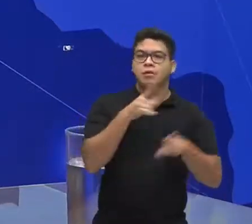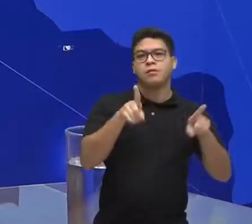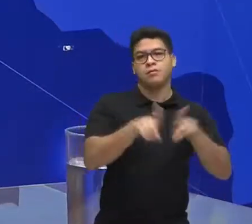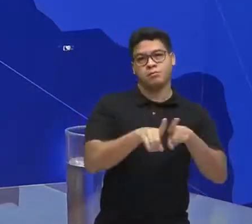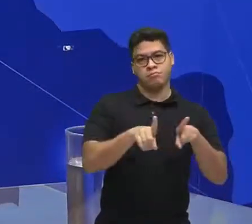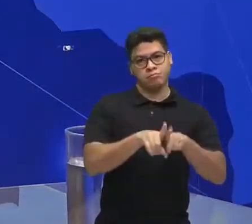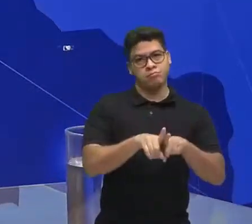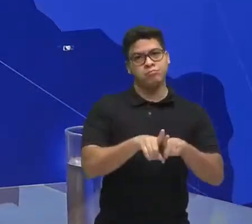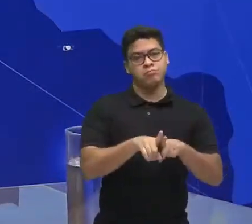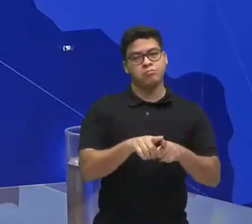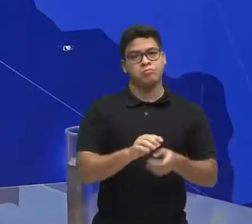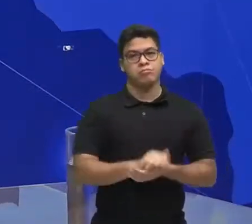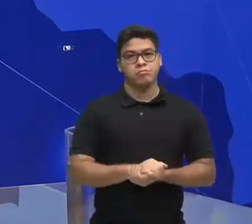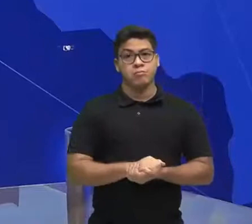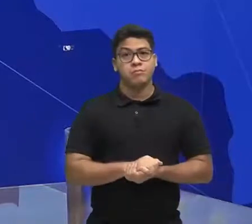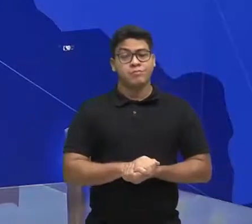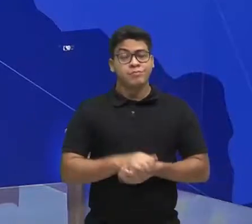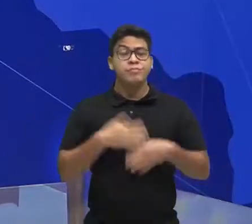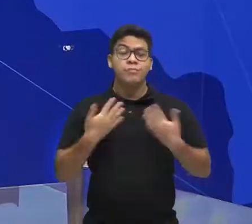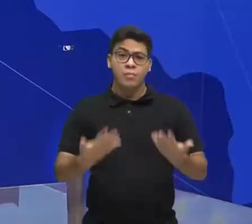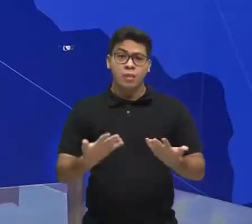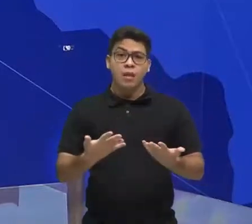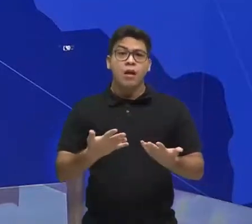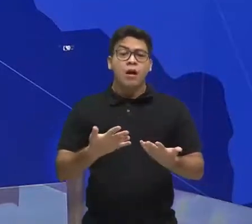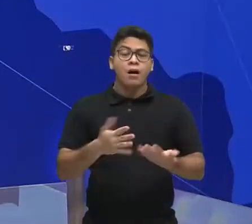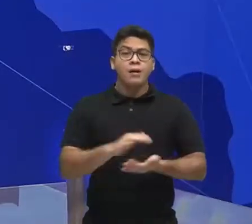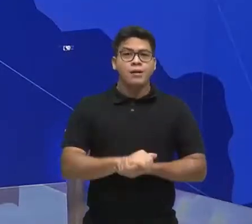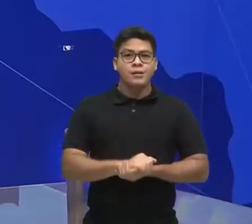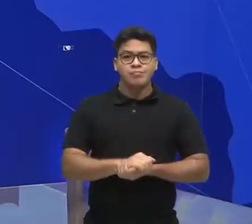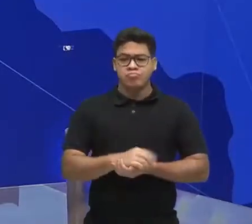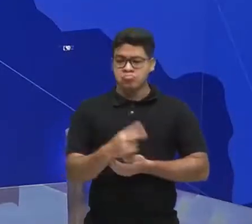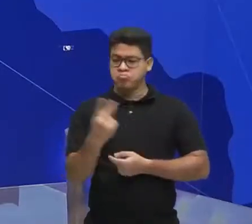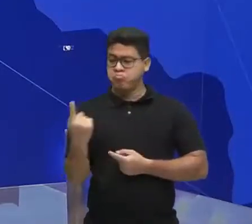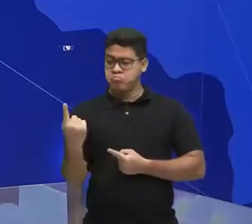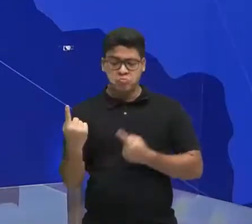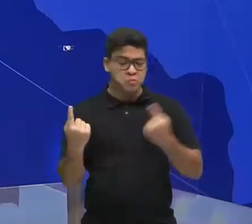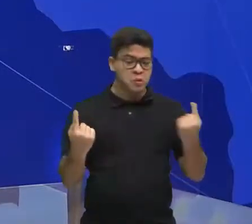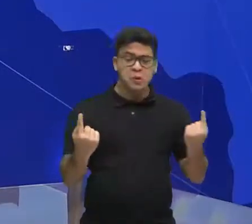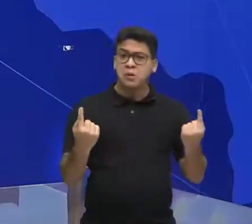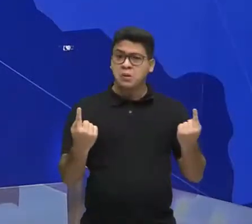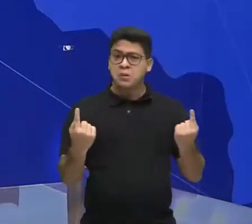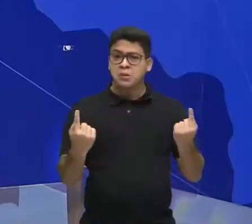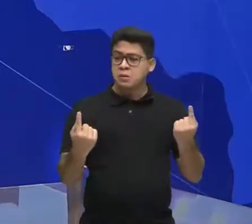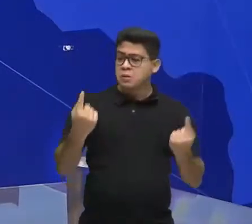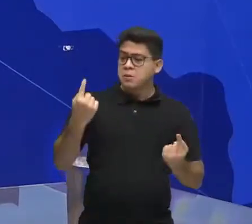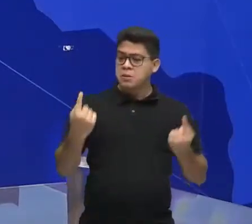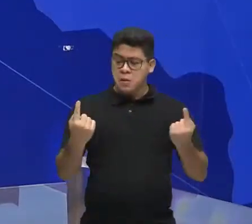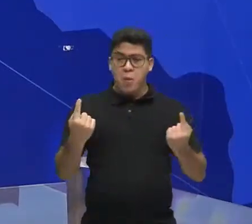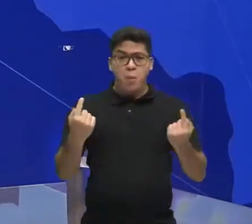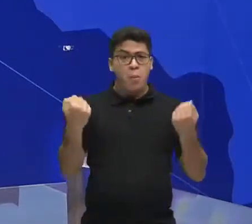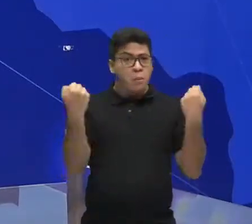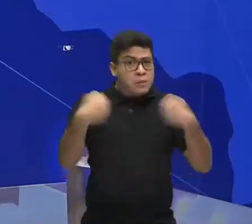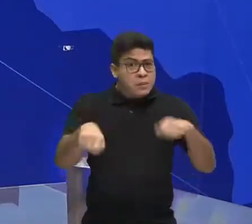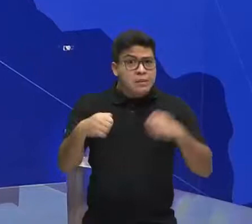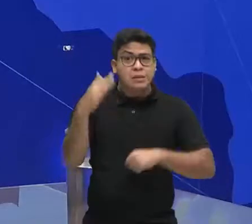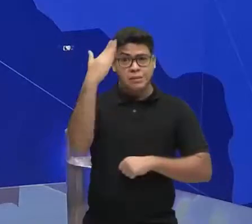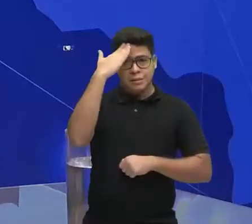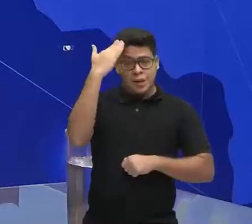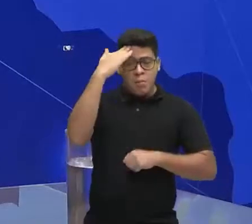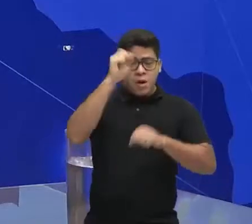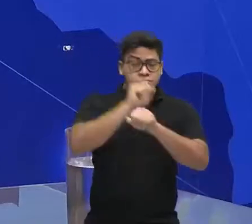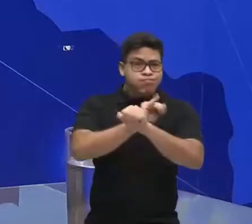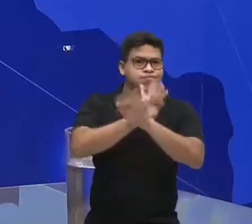será, e que mesmo vivenciando esses dois lados da vida, a gente precisa ter consciência de que isso transforma tudo muito bonito